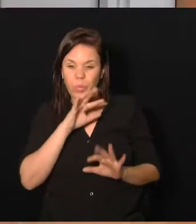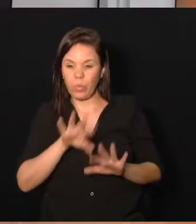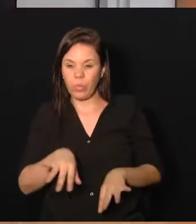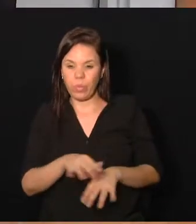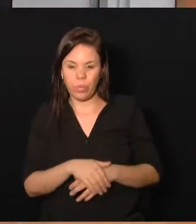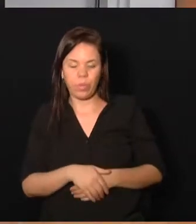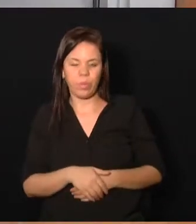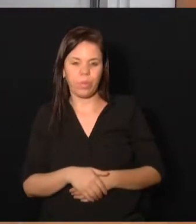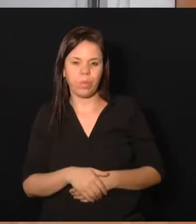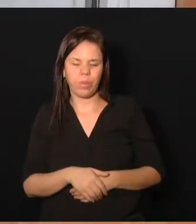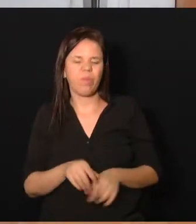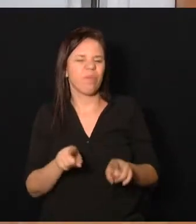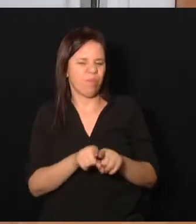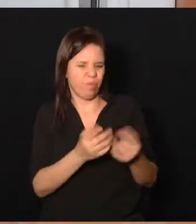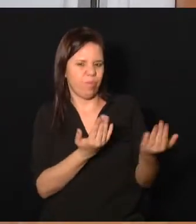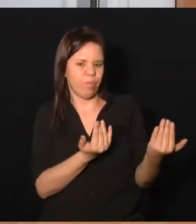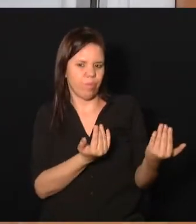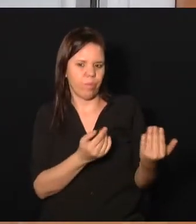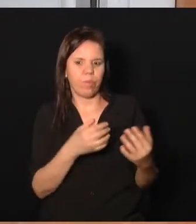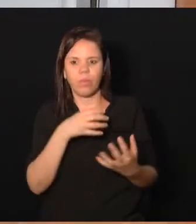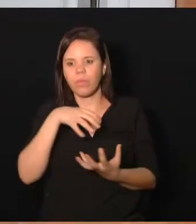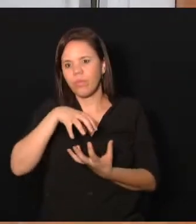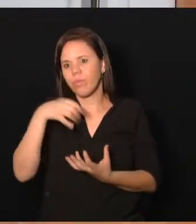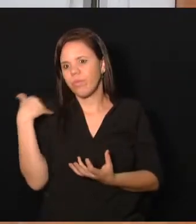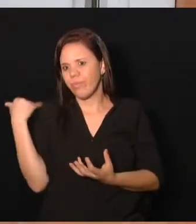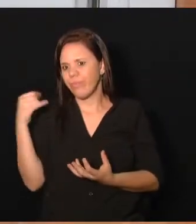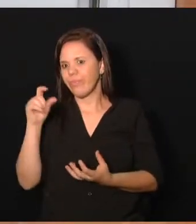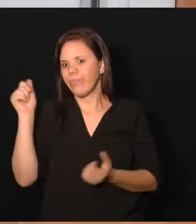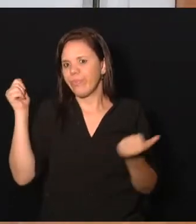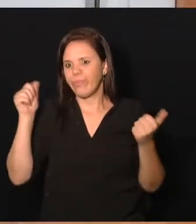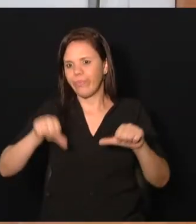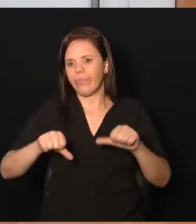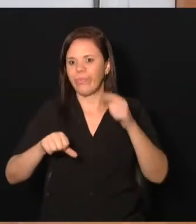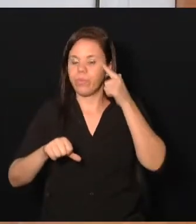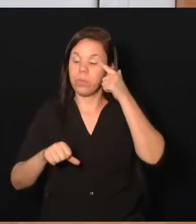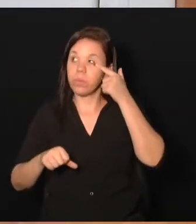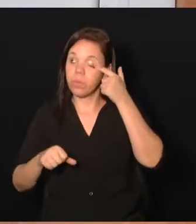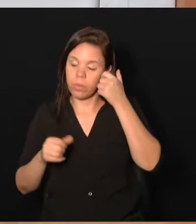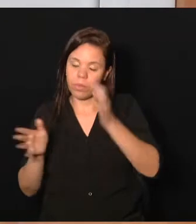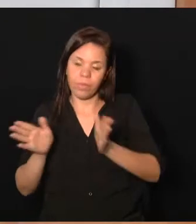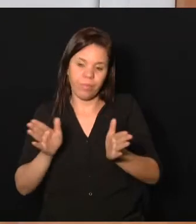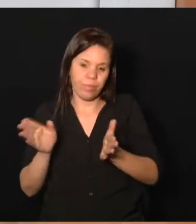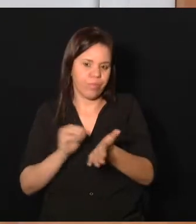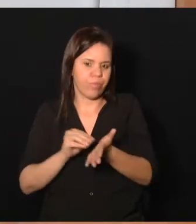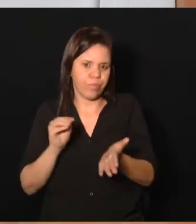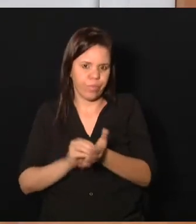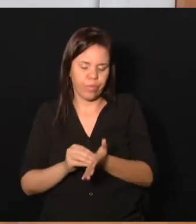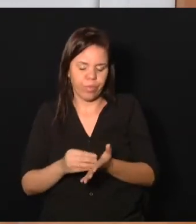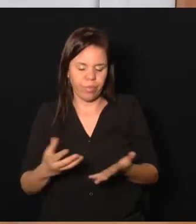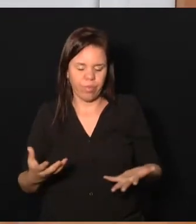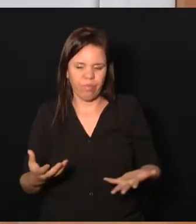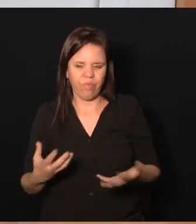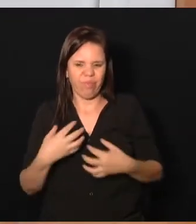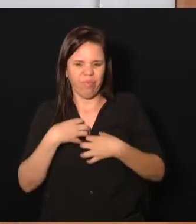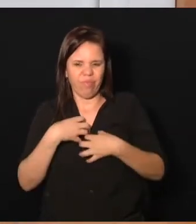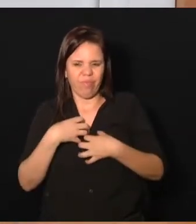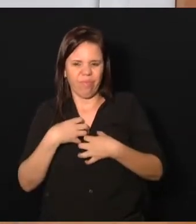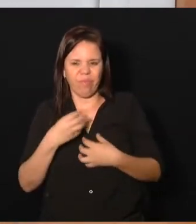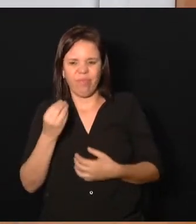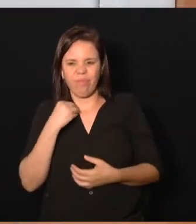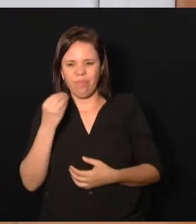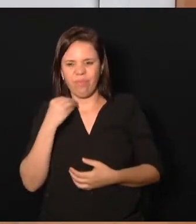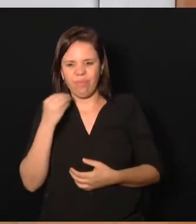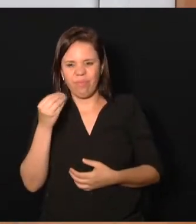É terrível para o jovem, só que para o idoso intensifica, porque a energia do idoso ele já está um